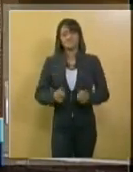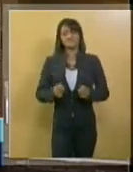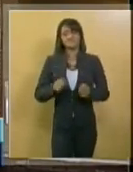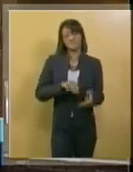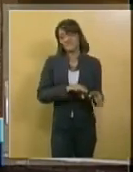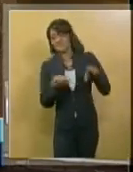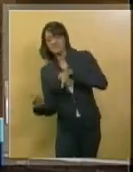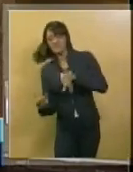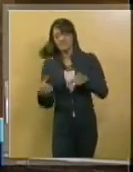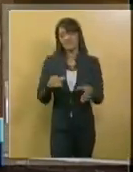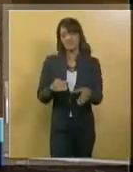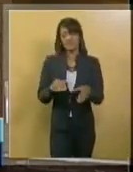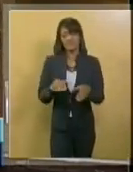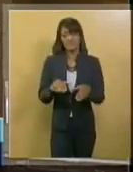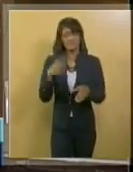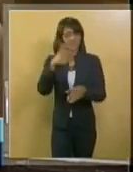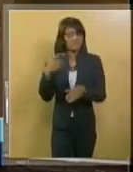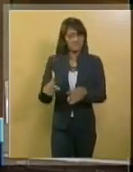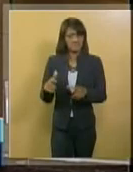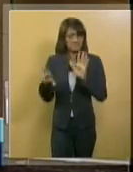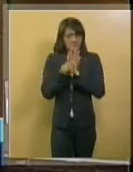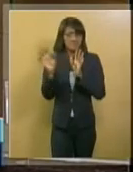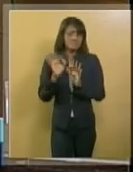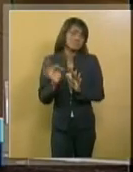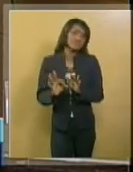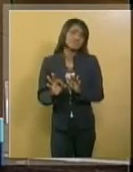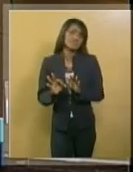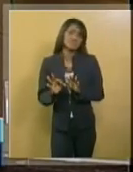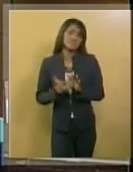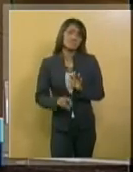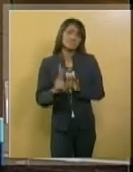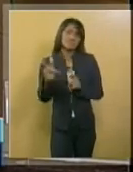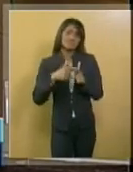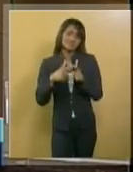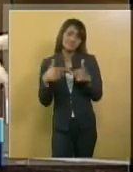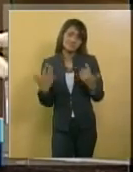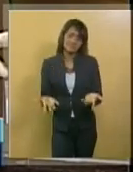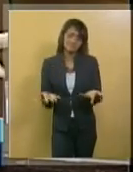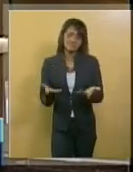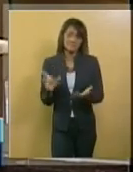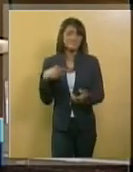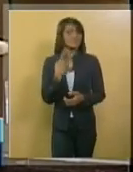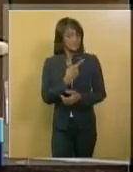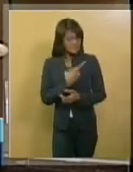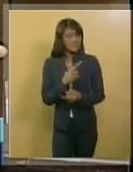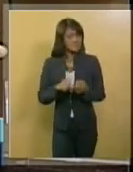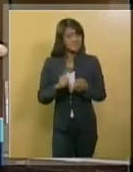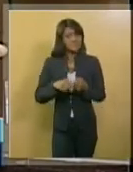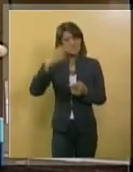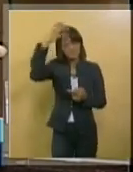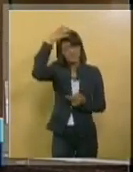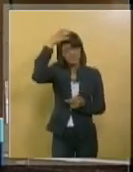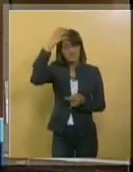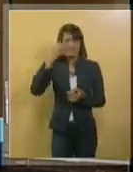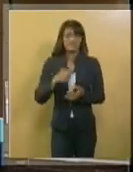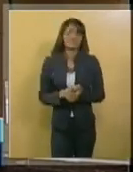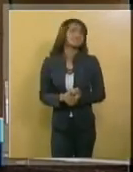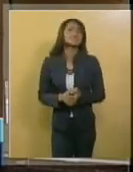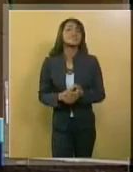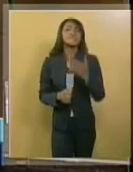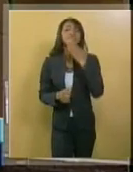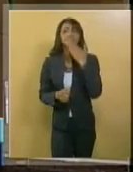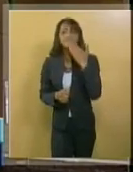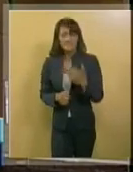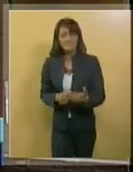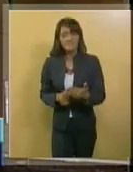ali, não se importa, porque não tem regulamentação, não tem nada, e a coisa continua. Somos partícipes disso. E eu estou pedindo,